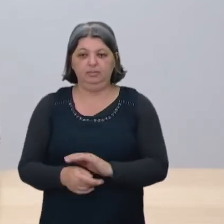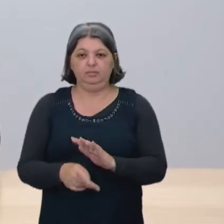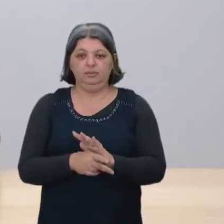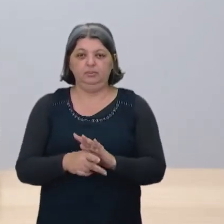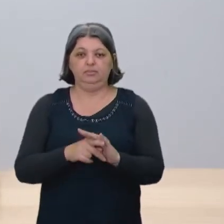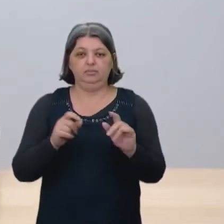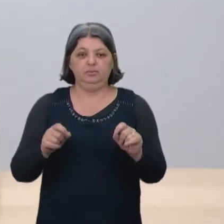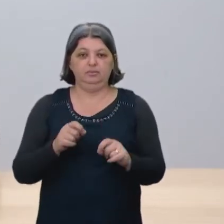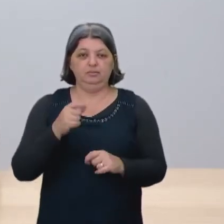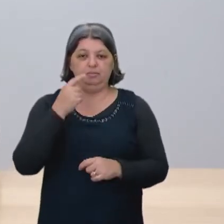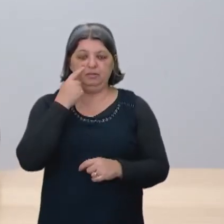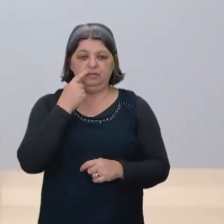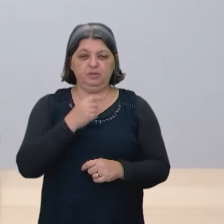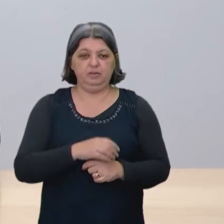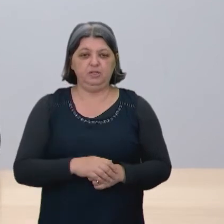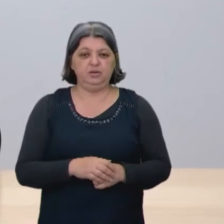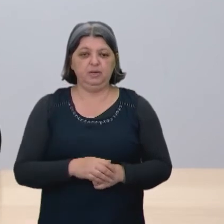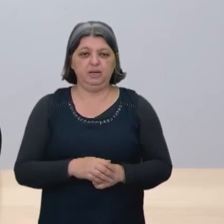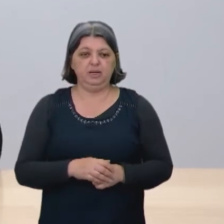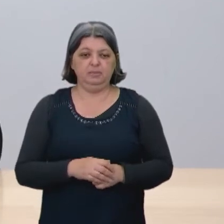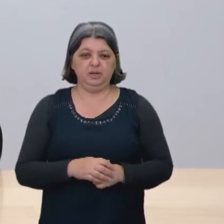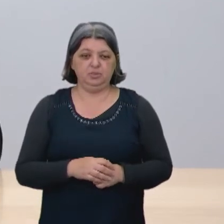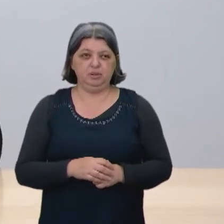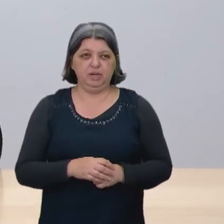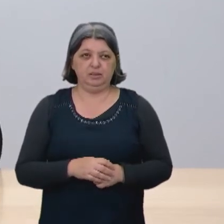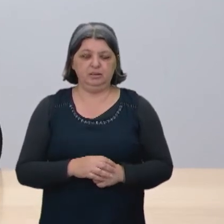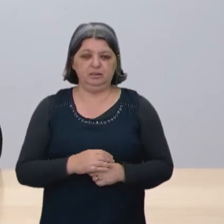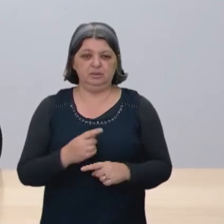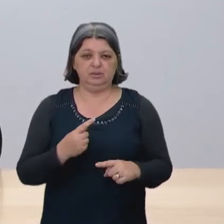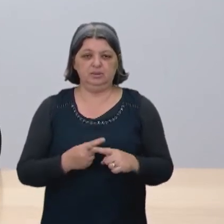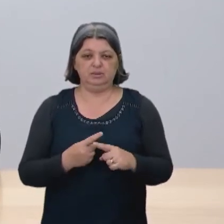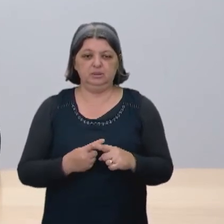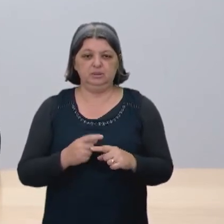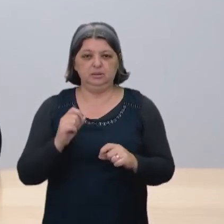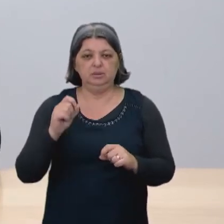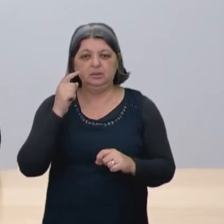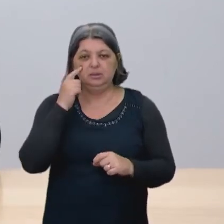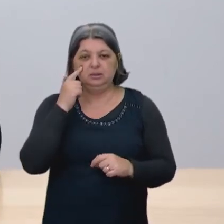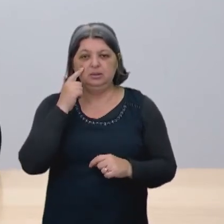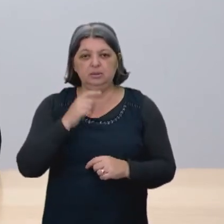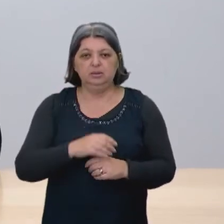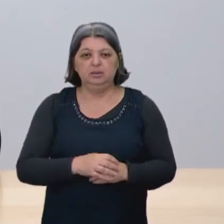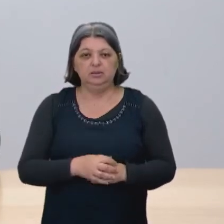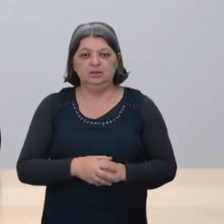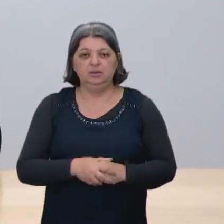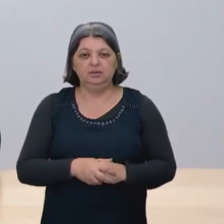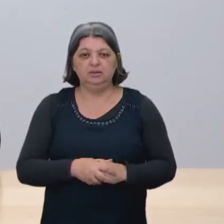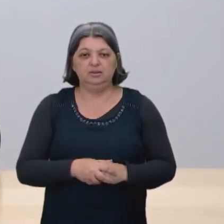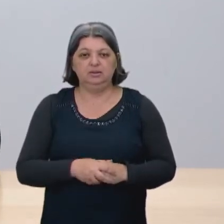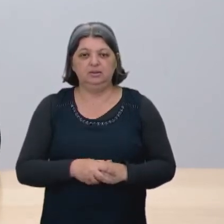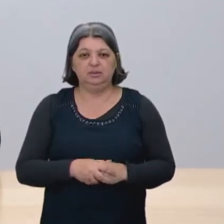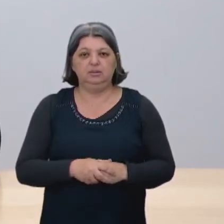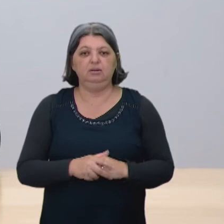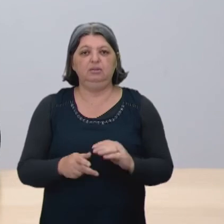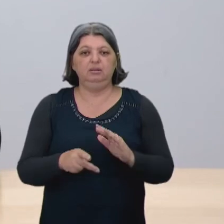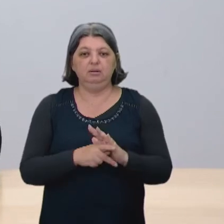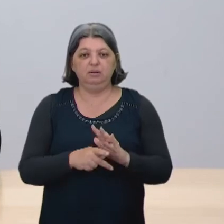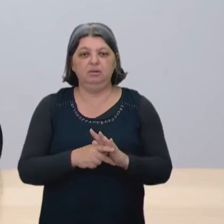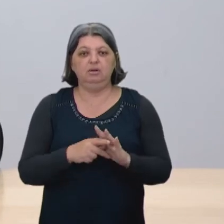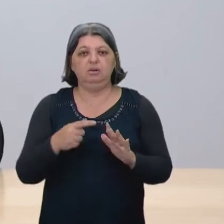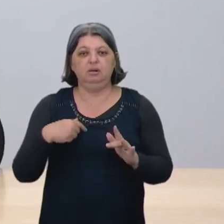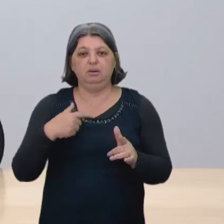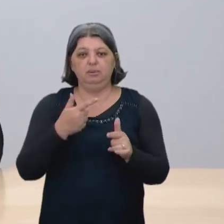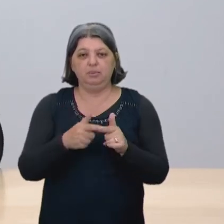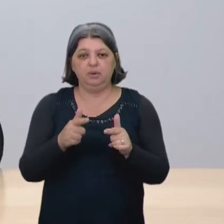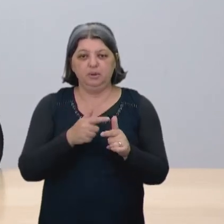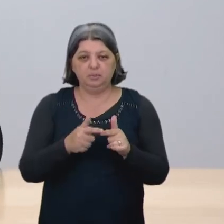para quem não sabe o que é alambrado, são essas grades aí, né, que segura que cerca o campo de futebol. Ela caiu e trouxe